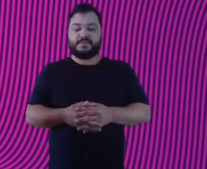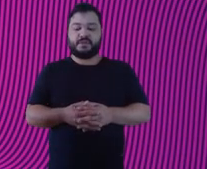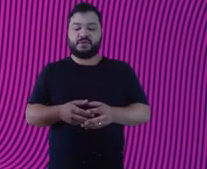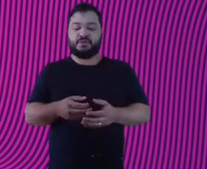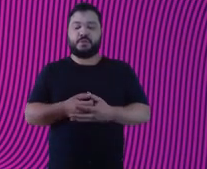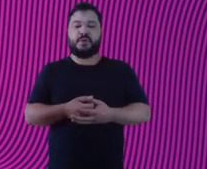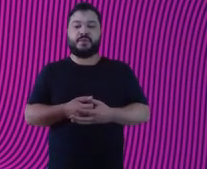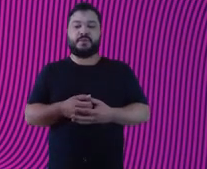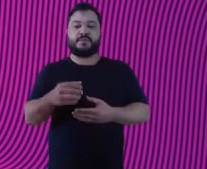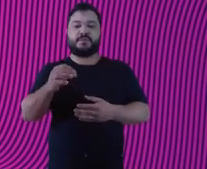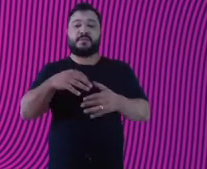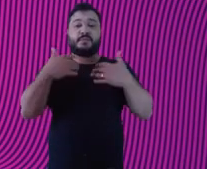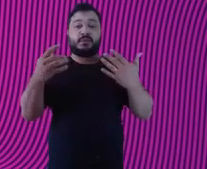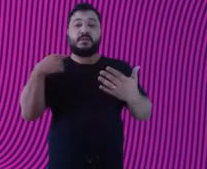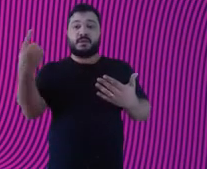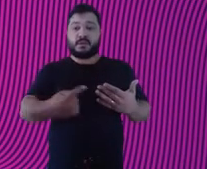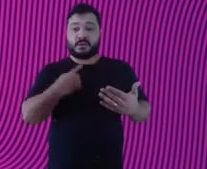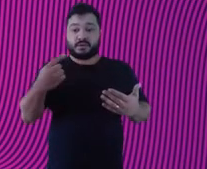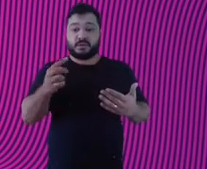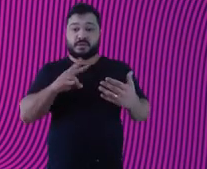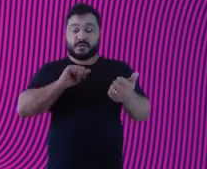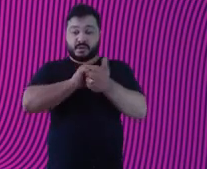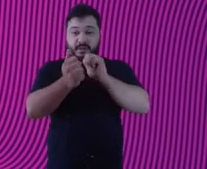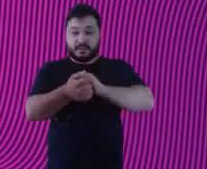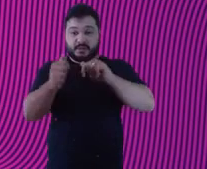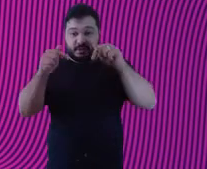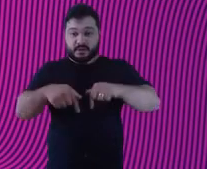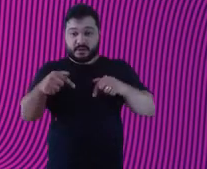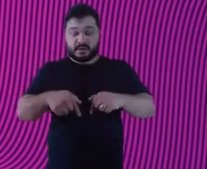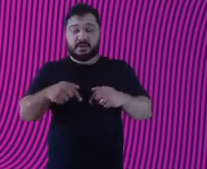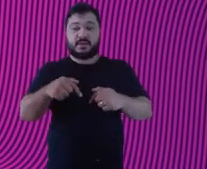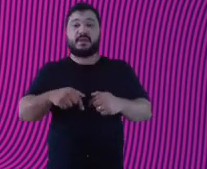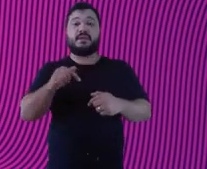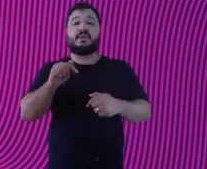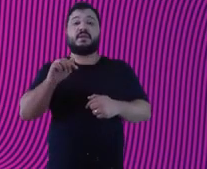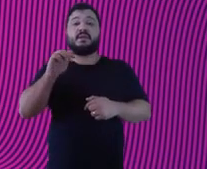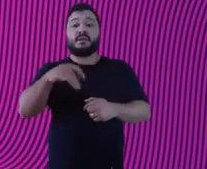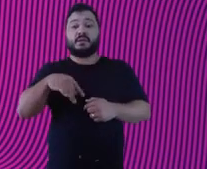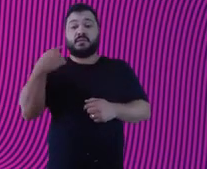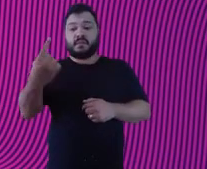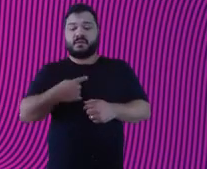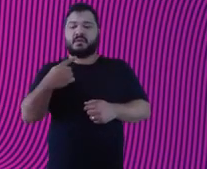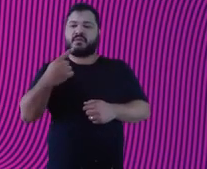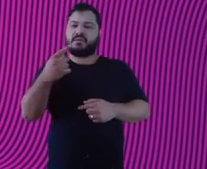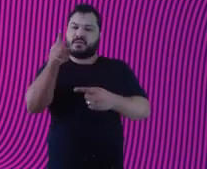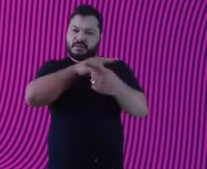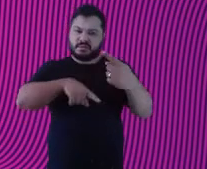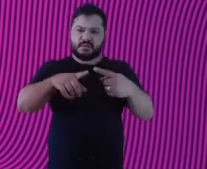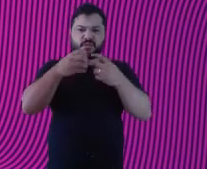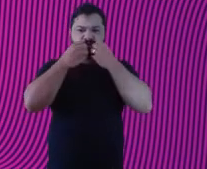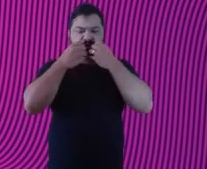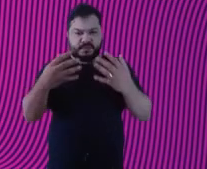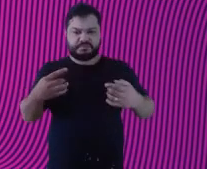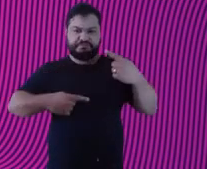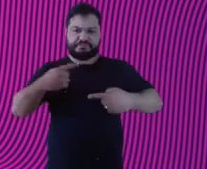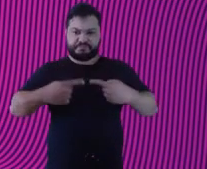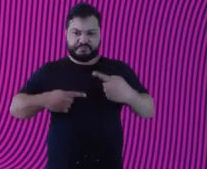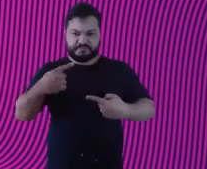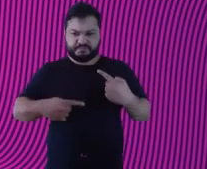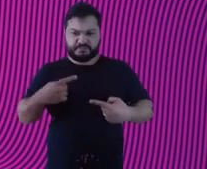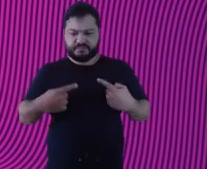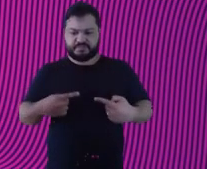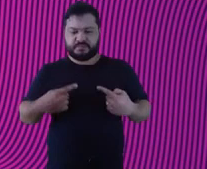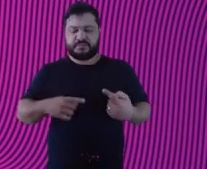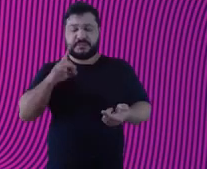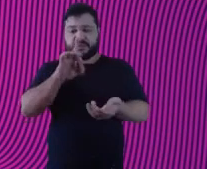tumor board que a gente vai adotando aqui na oncohematologia para a gente uma perspectiva muito boa de discussão. Na verdade,